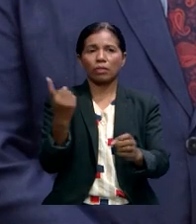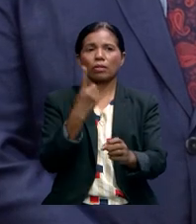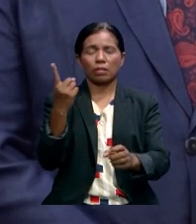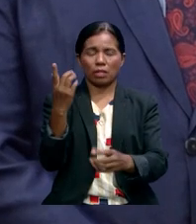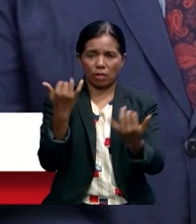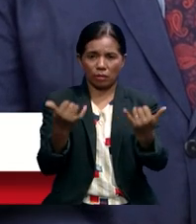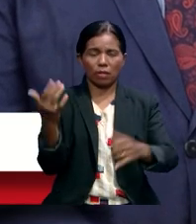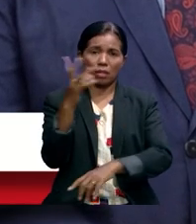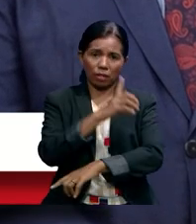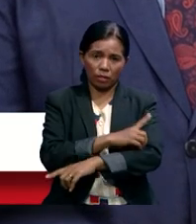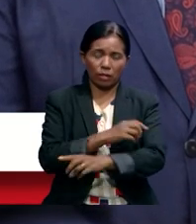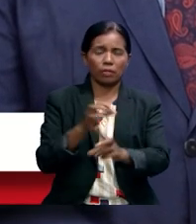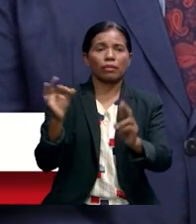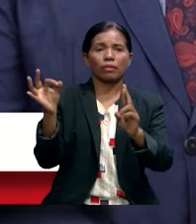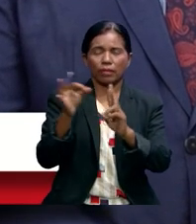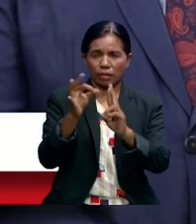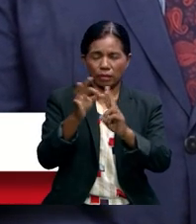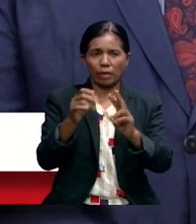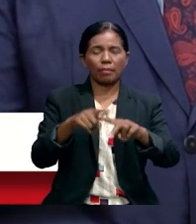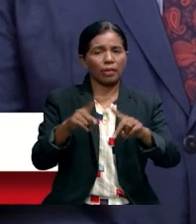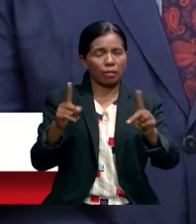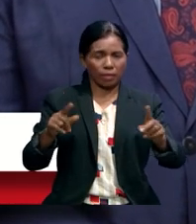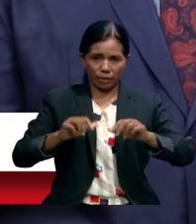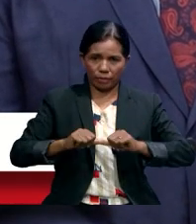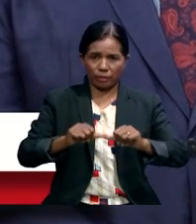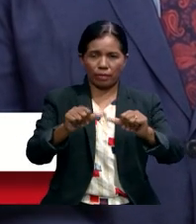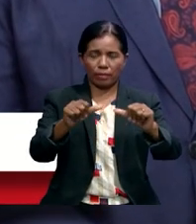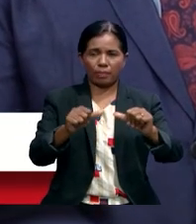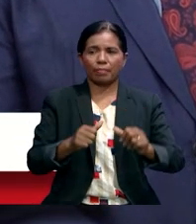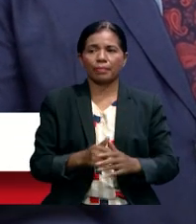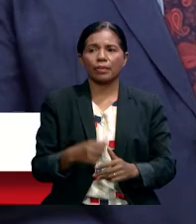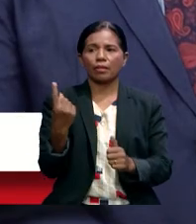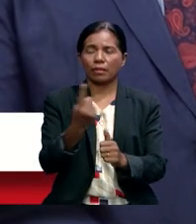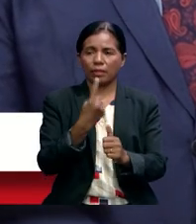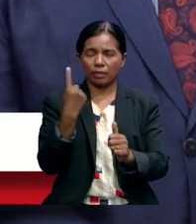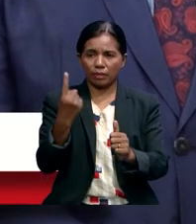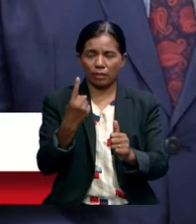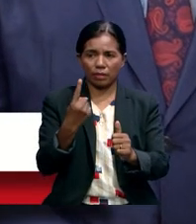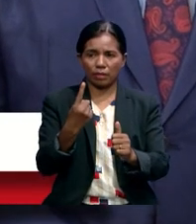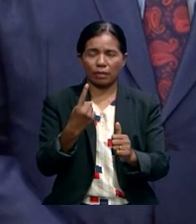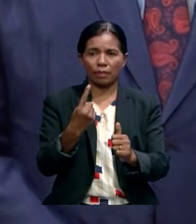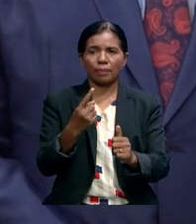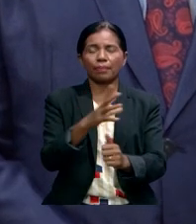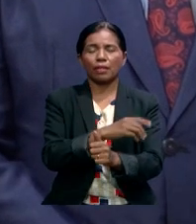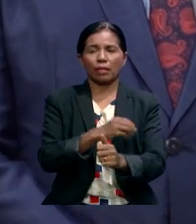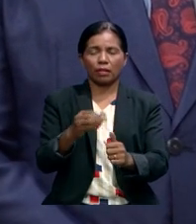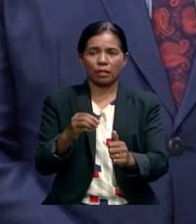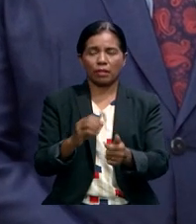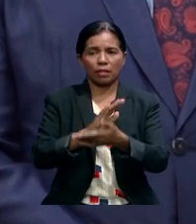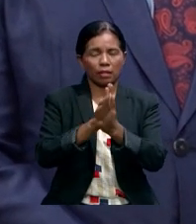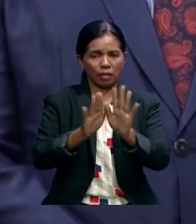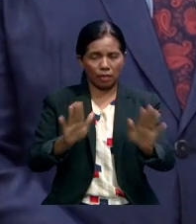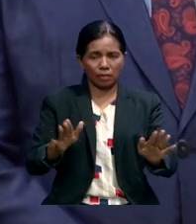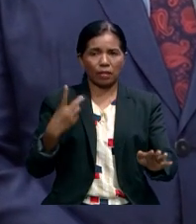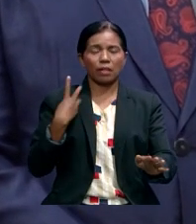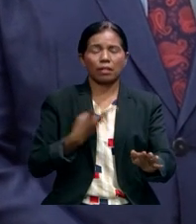de mais bem, continua, mantém clima dame e arrailaram.